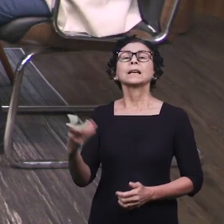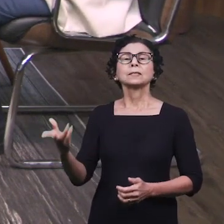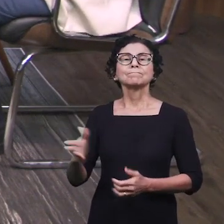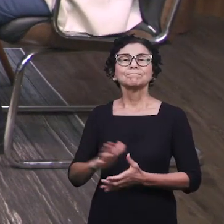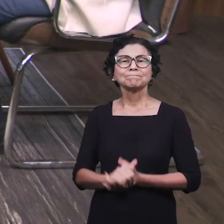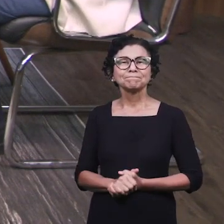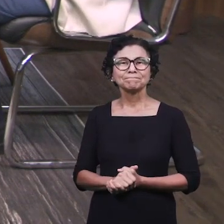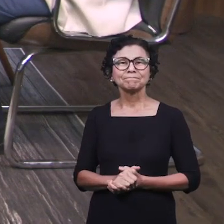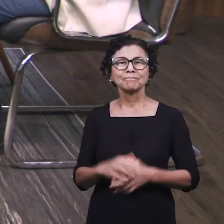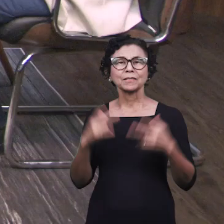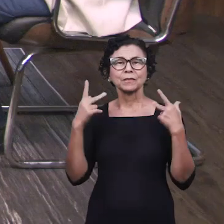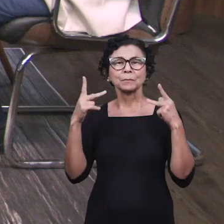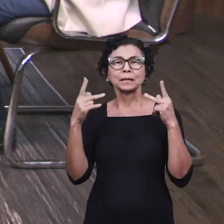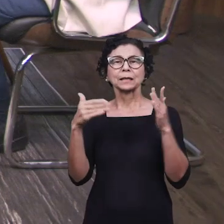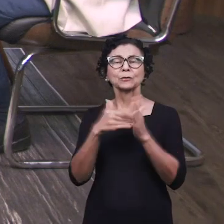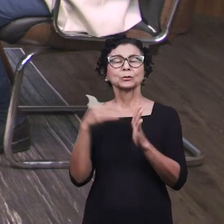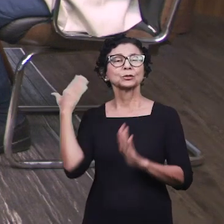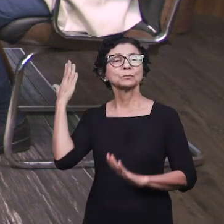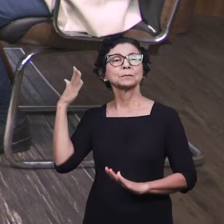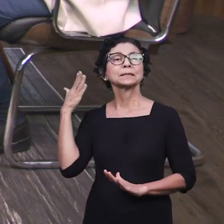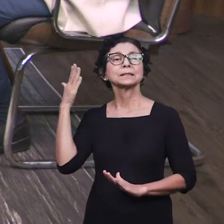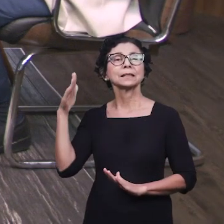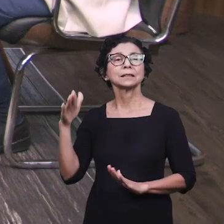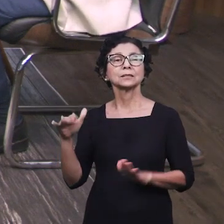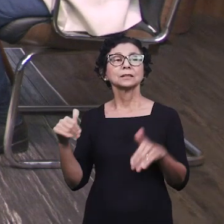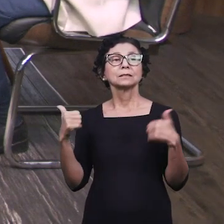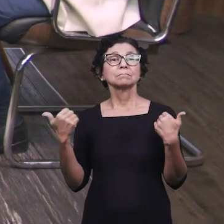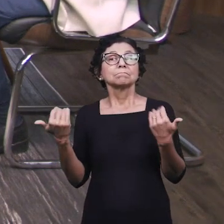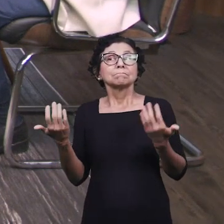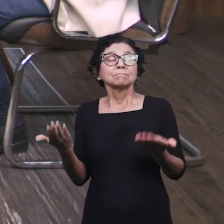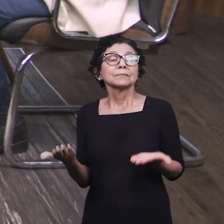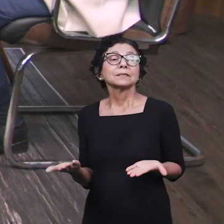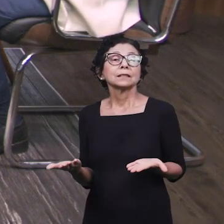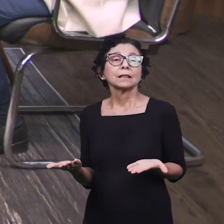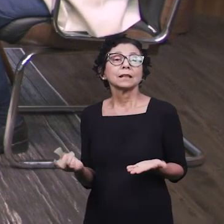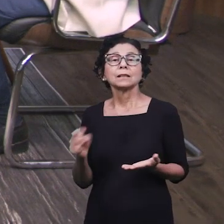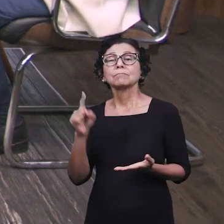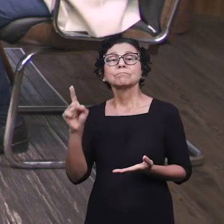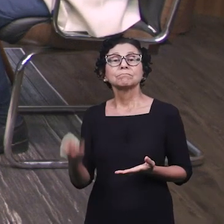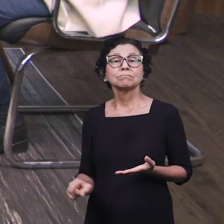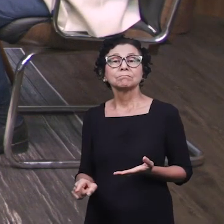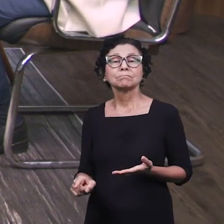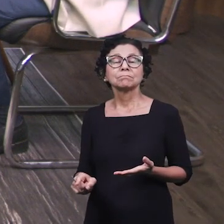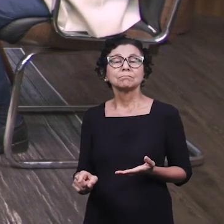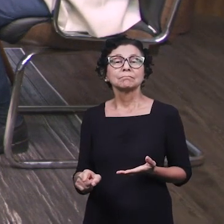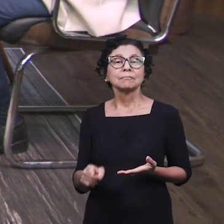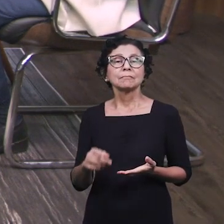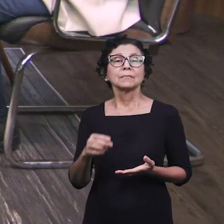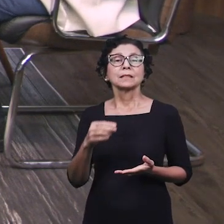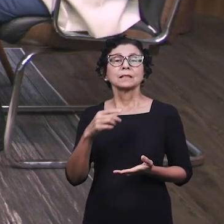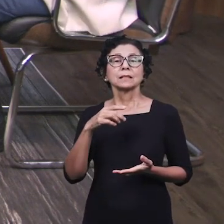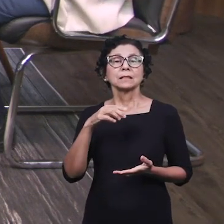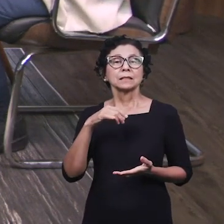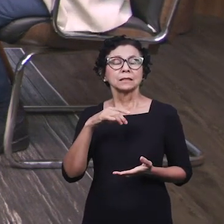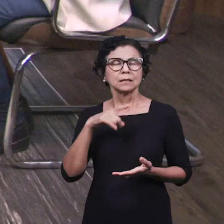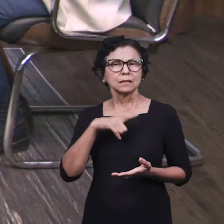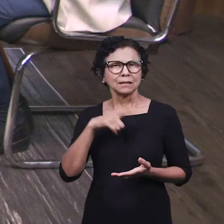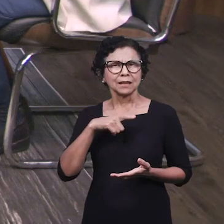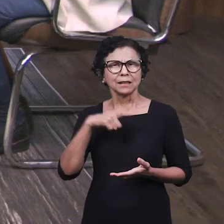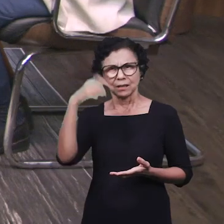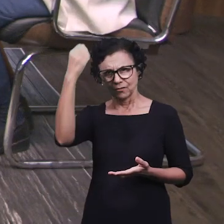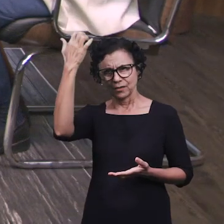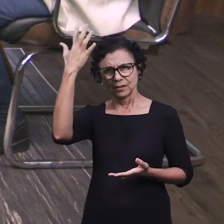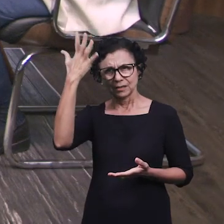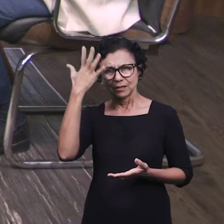A mensagem final é para quem? Quem vai entregar? Quem tem revelação. Você não tem revelação, e ele está